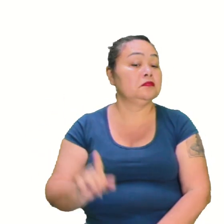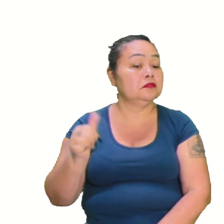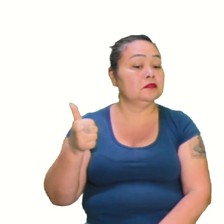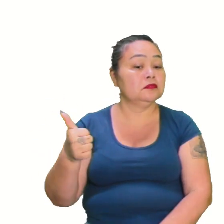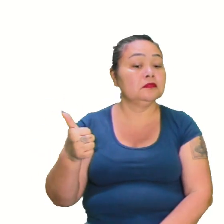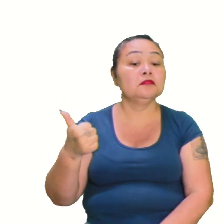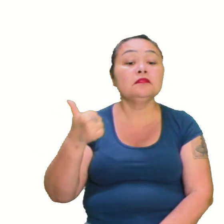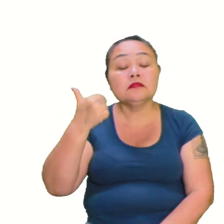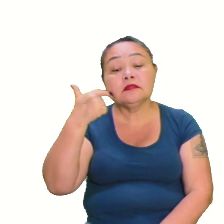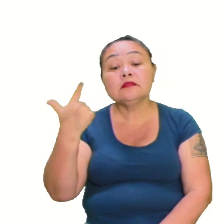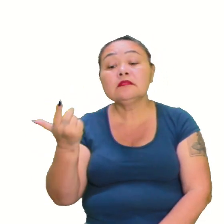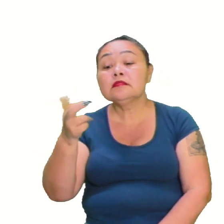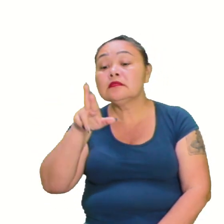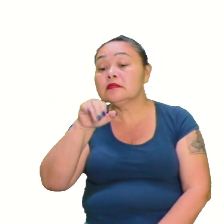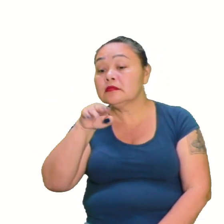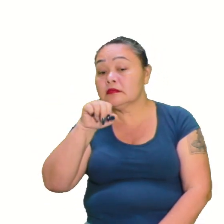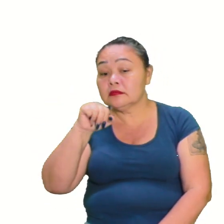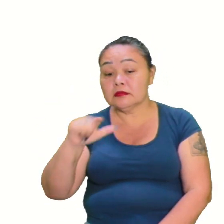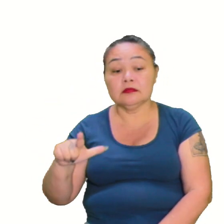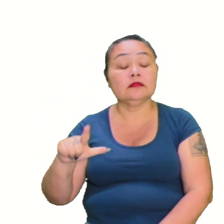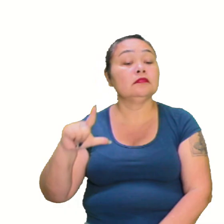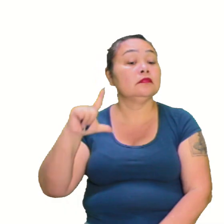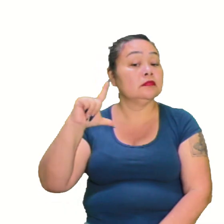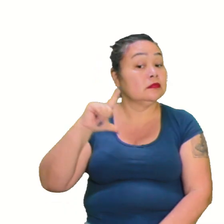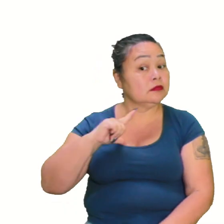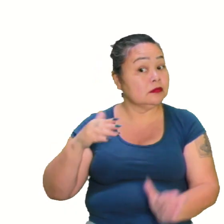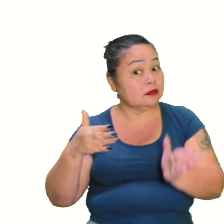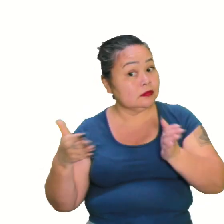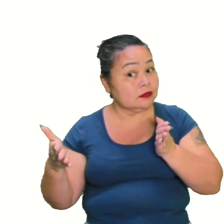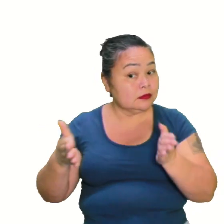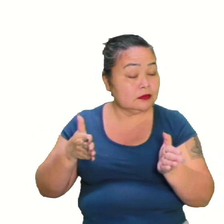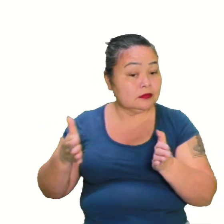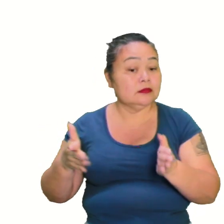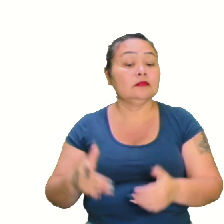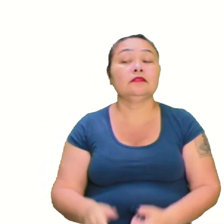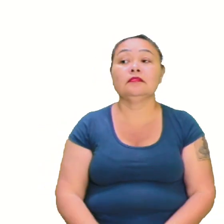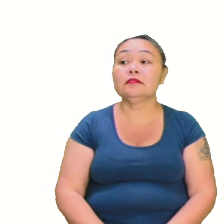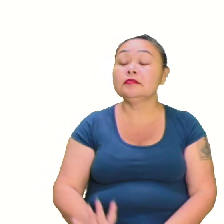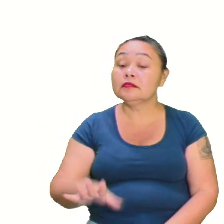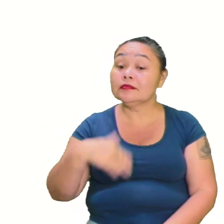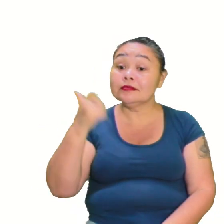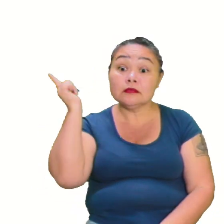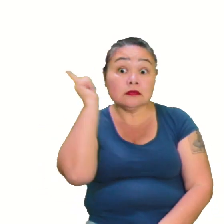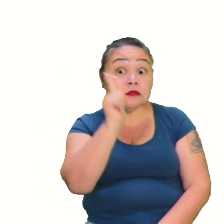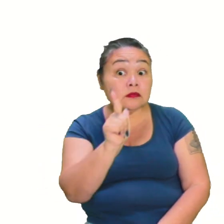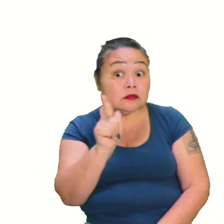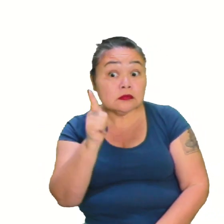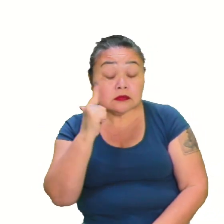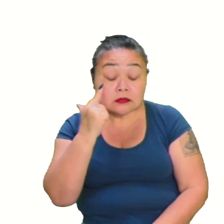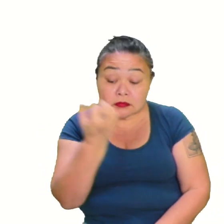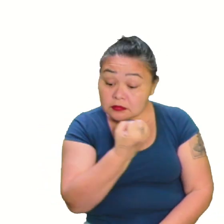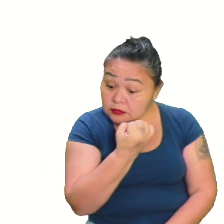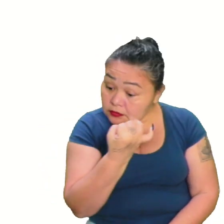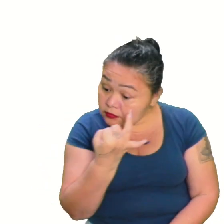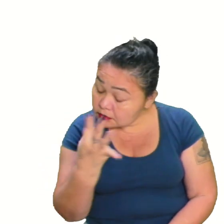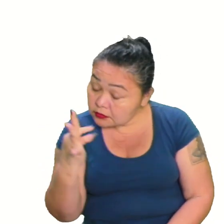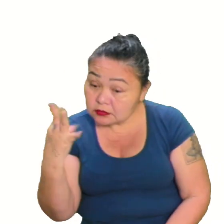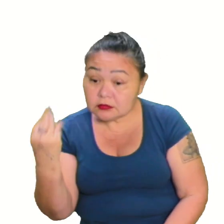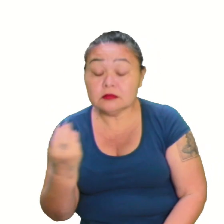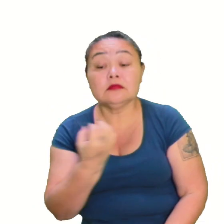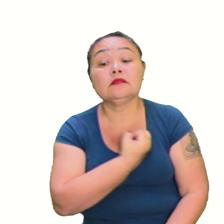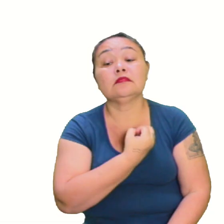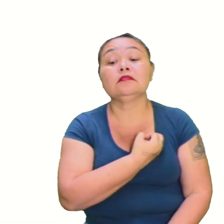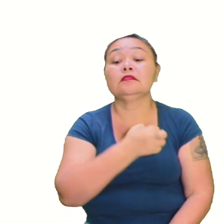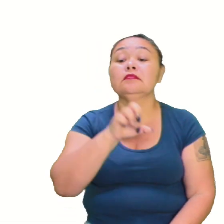Fechou. Quais números racionais estão nesse intervalo? Então, como nós não conseguimos enumerar todos